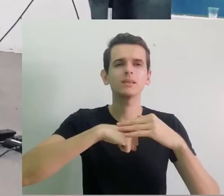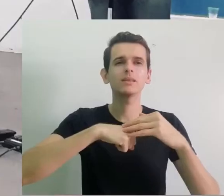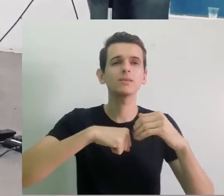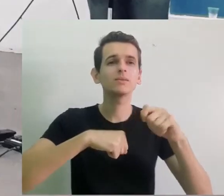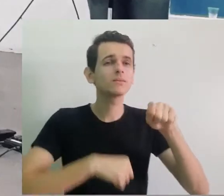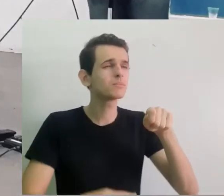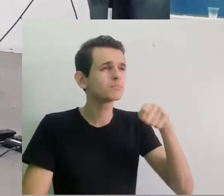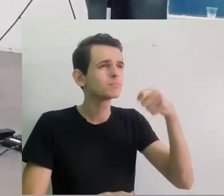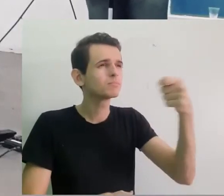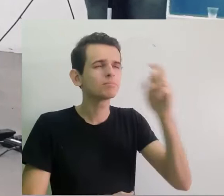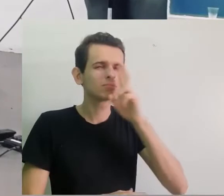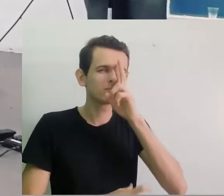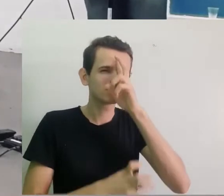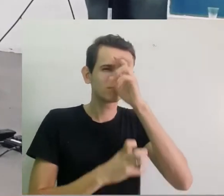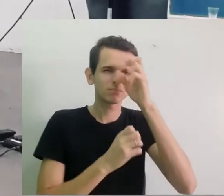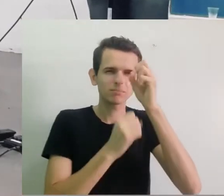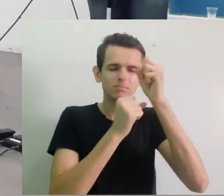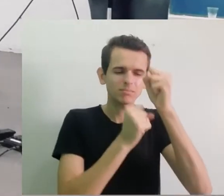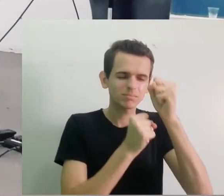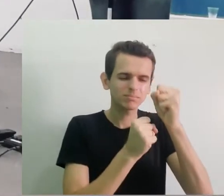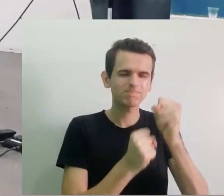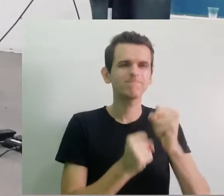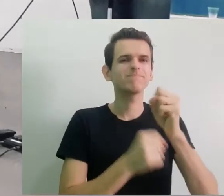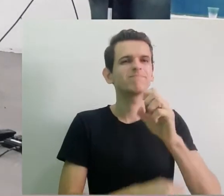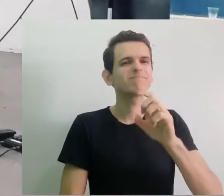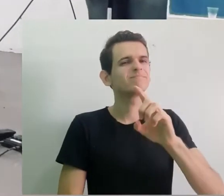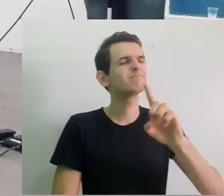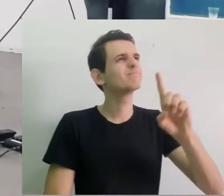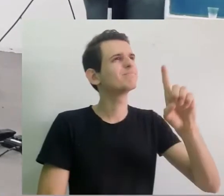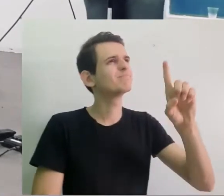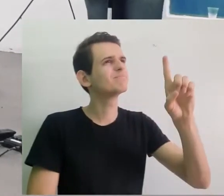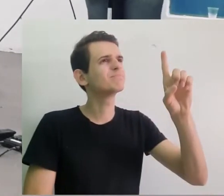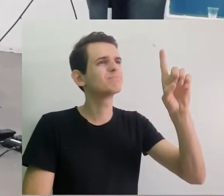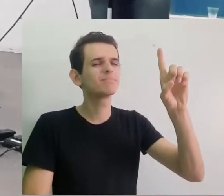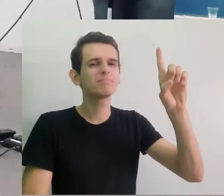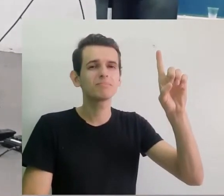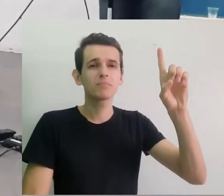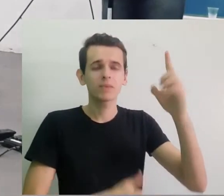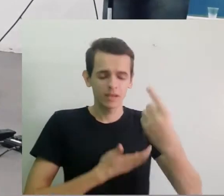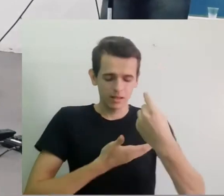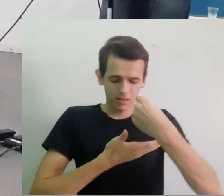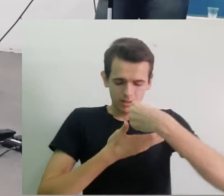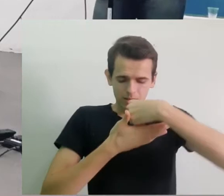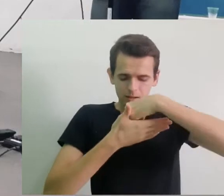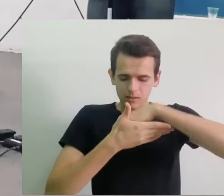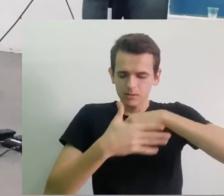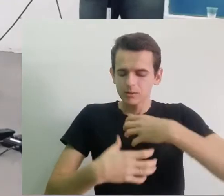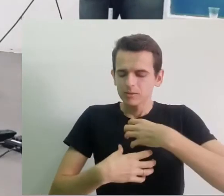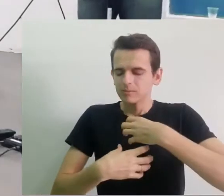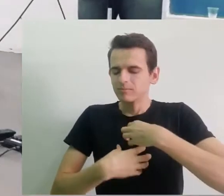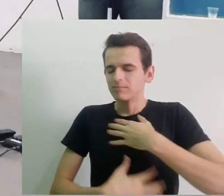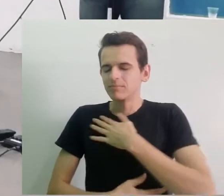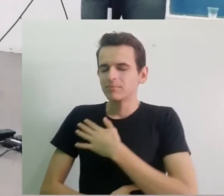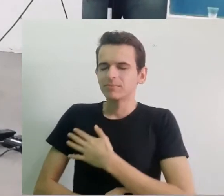abrigo, força e refúgio é o Senhor. Com todo o